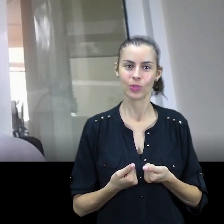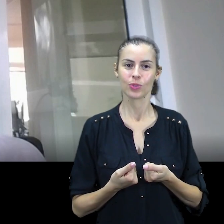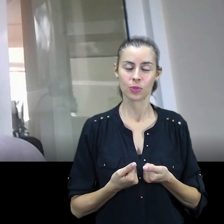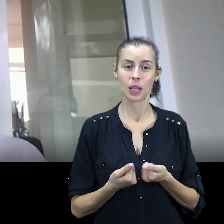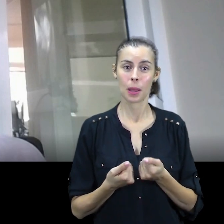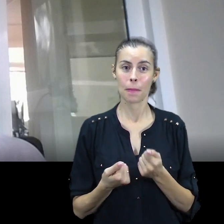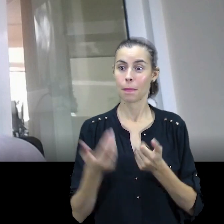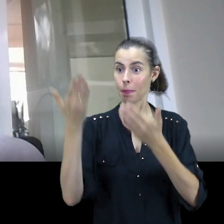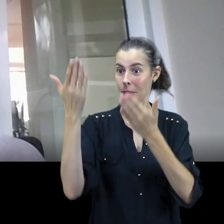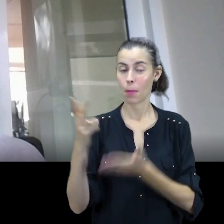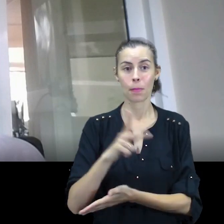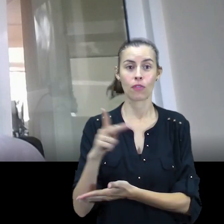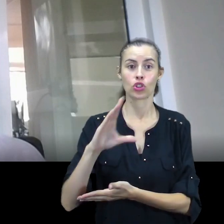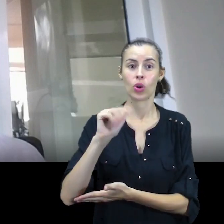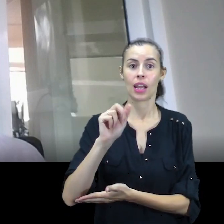Agradeço demais, Elo.